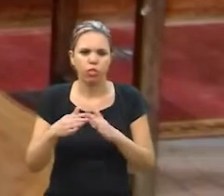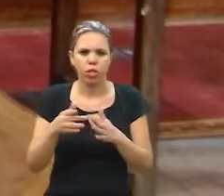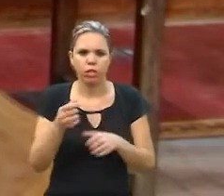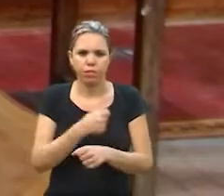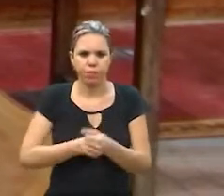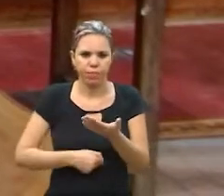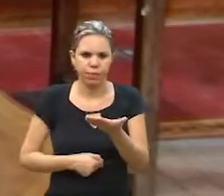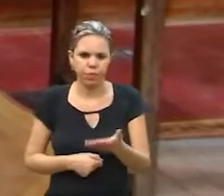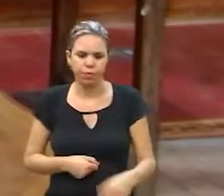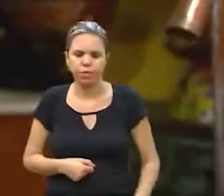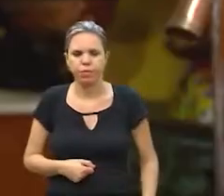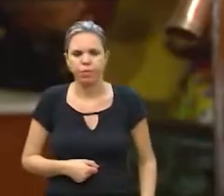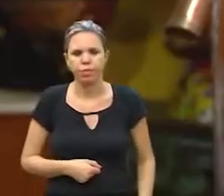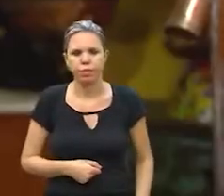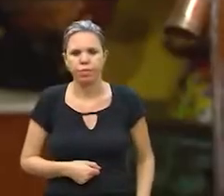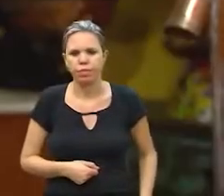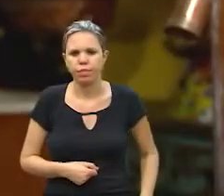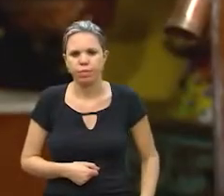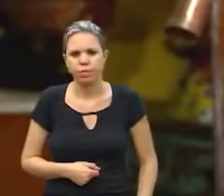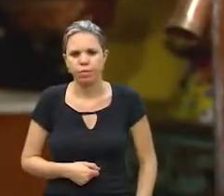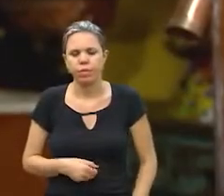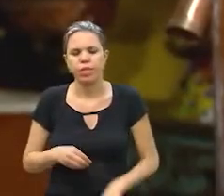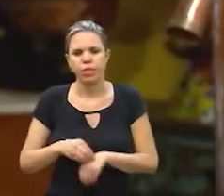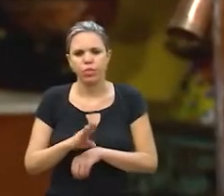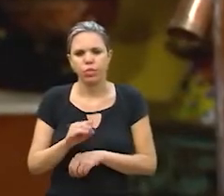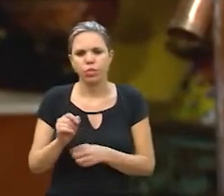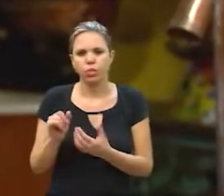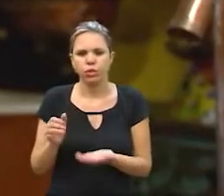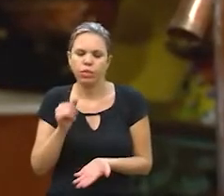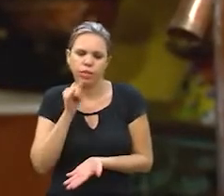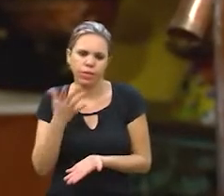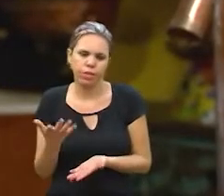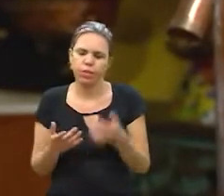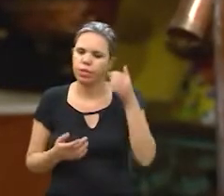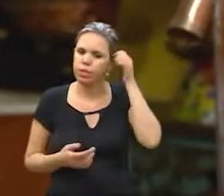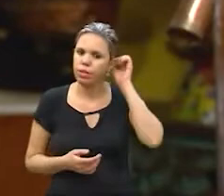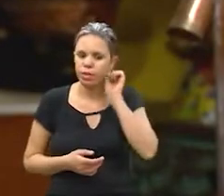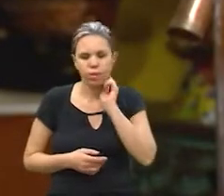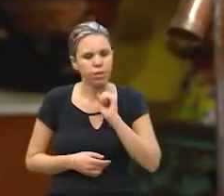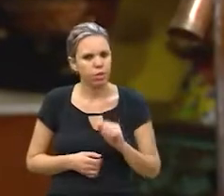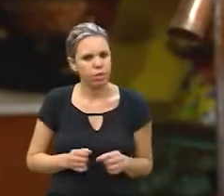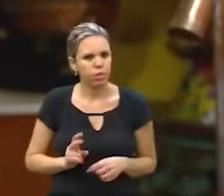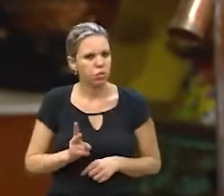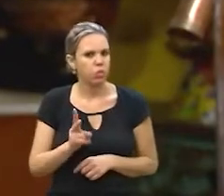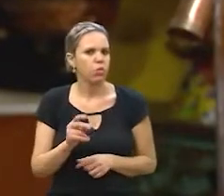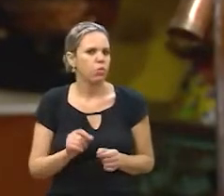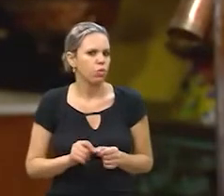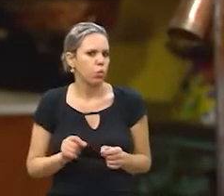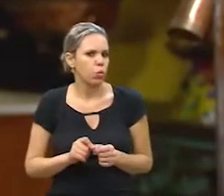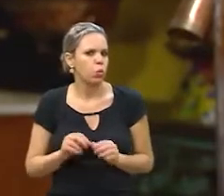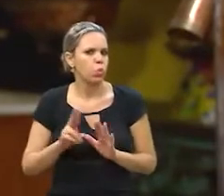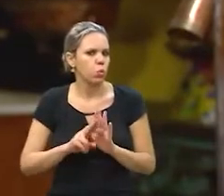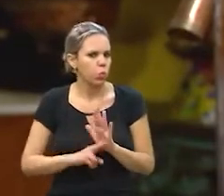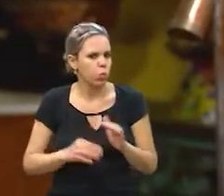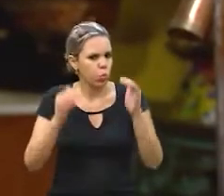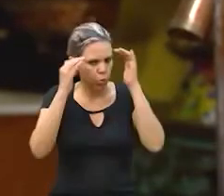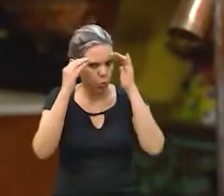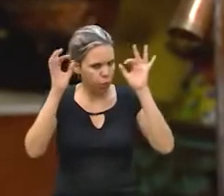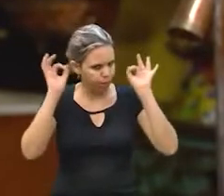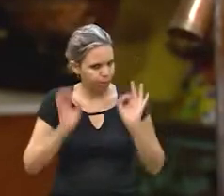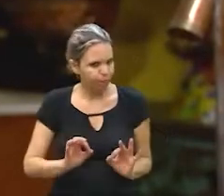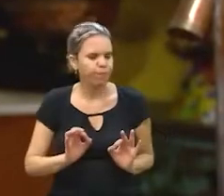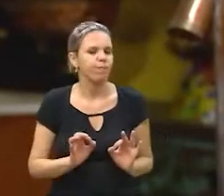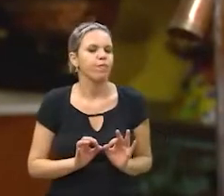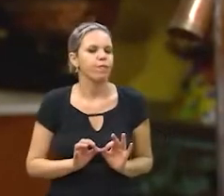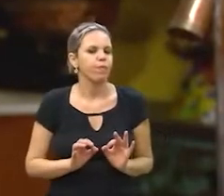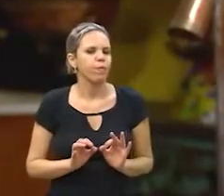essa receita? Olha, a dica é seguir rigorosamente a receita, certo? Né?